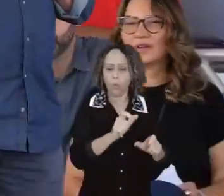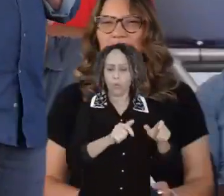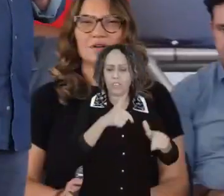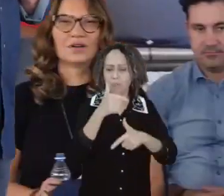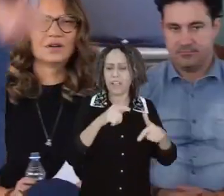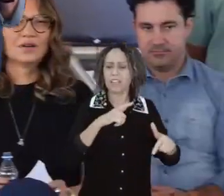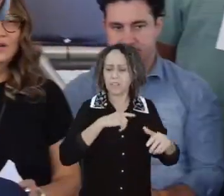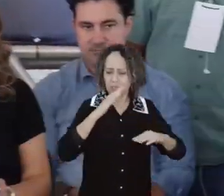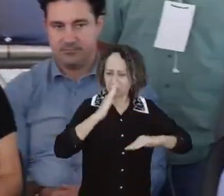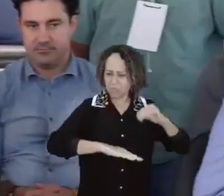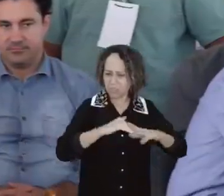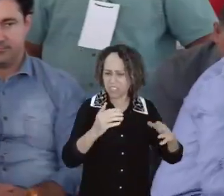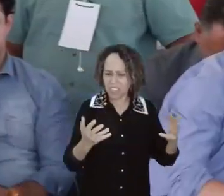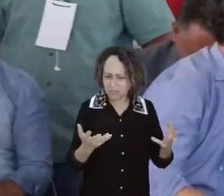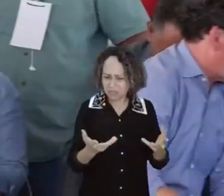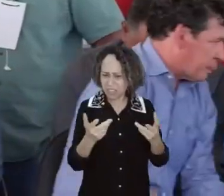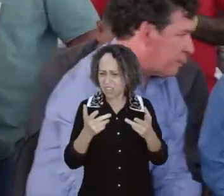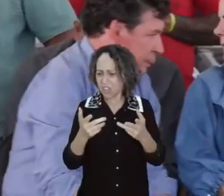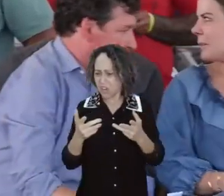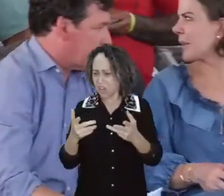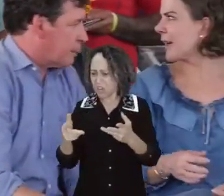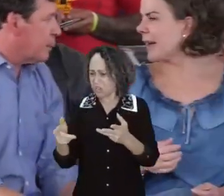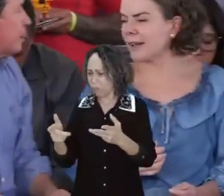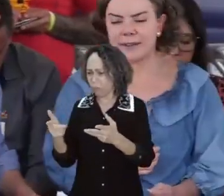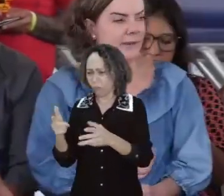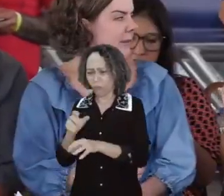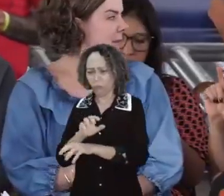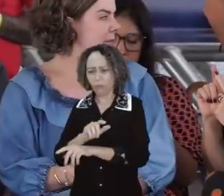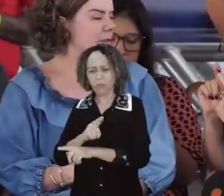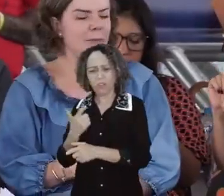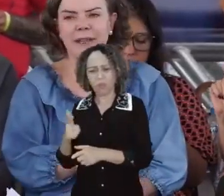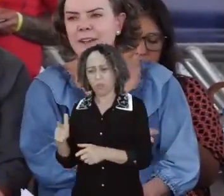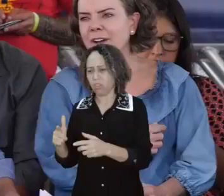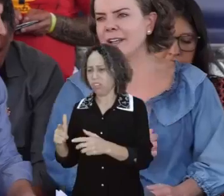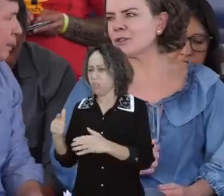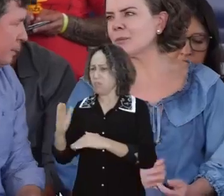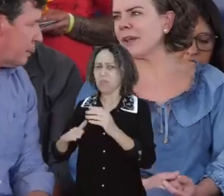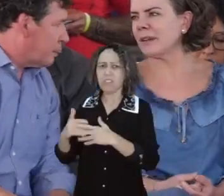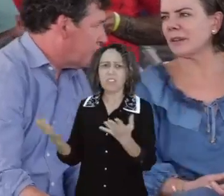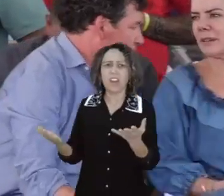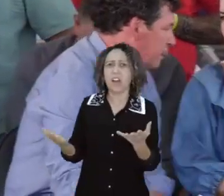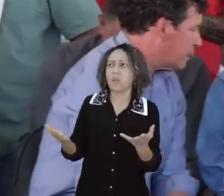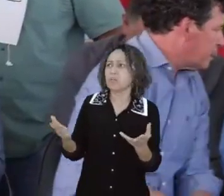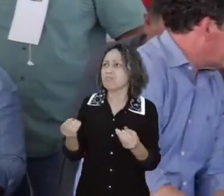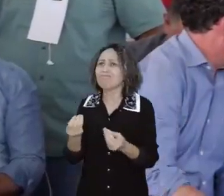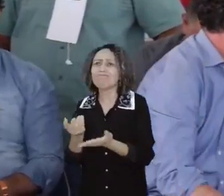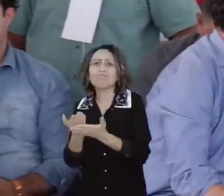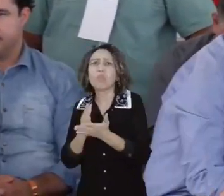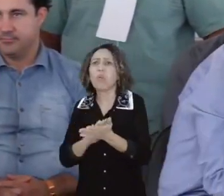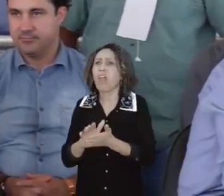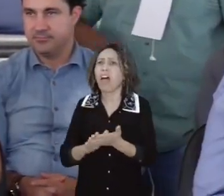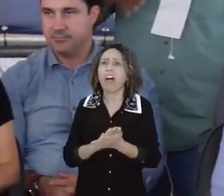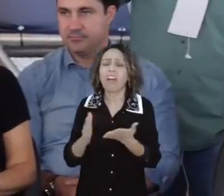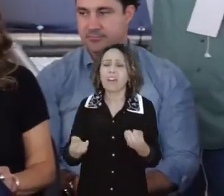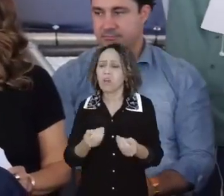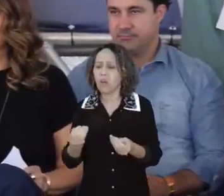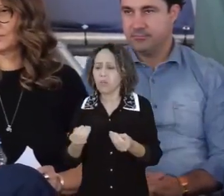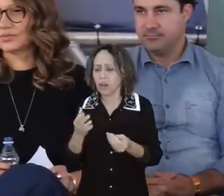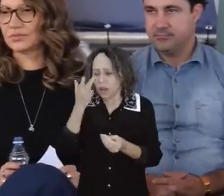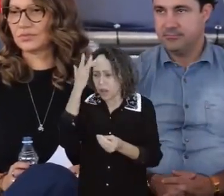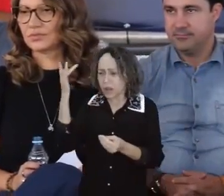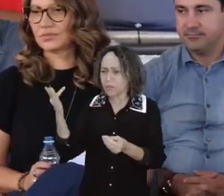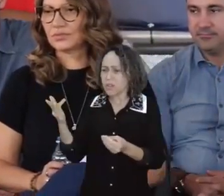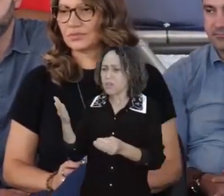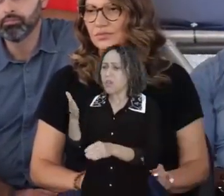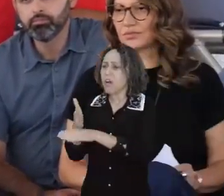emprego de fábrica em fábrica, de loja em loja, de comércio em comércio, e as pessoas perguntam, o que você sabe fazer? Nada.